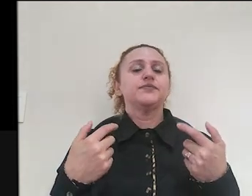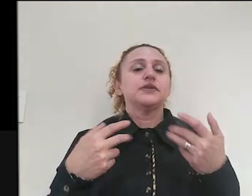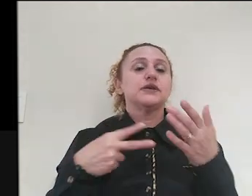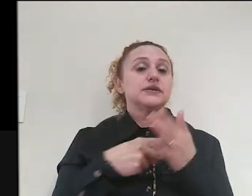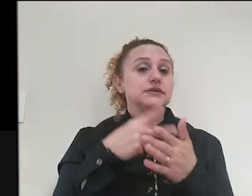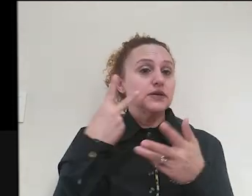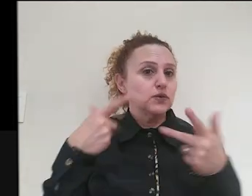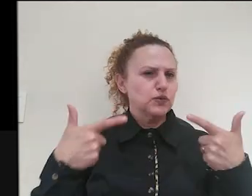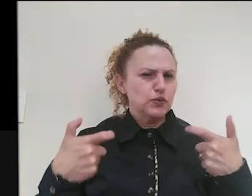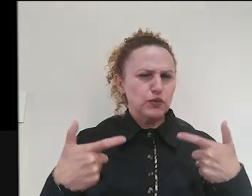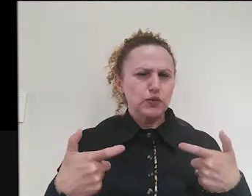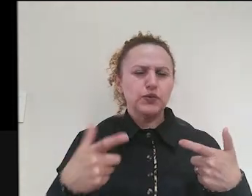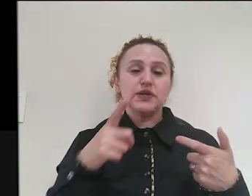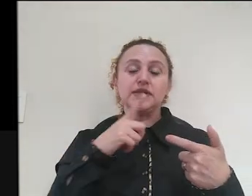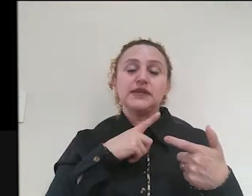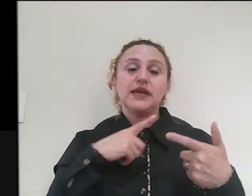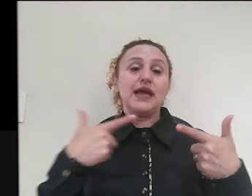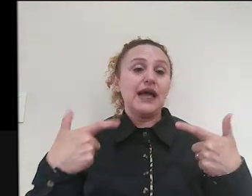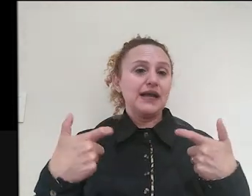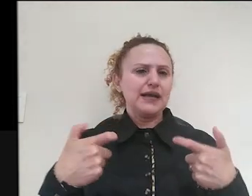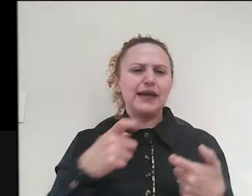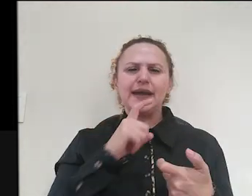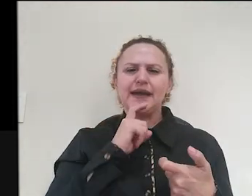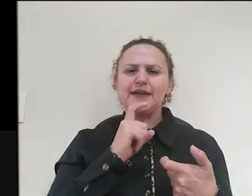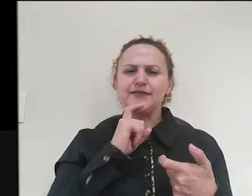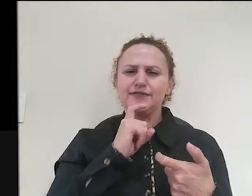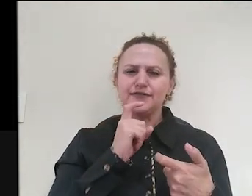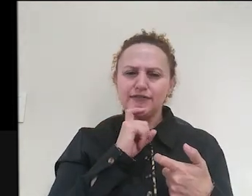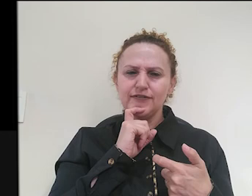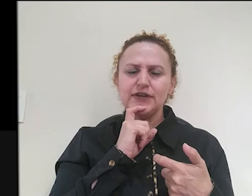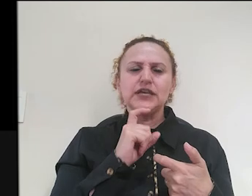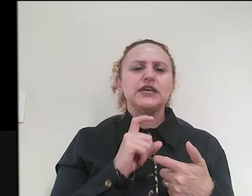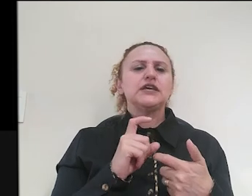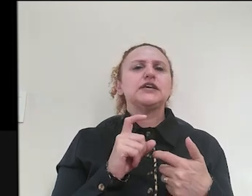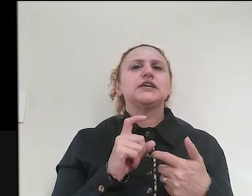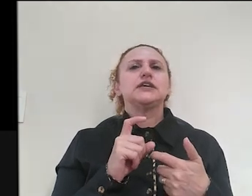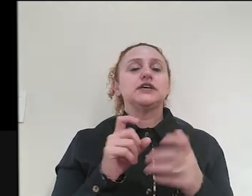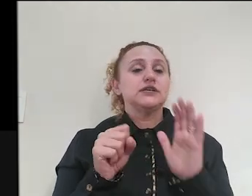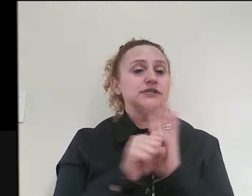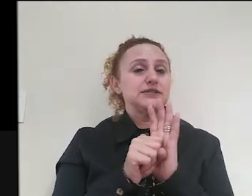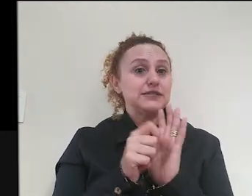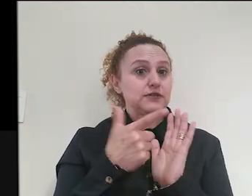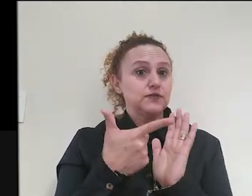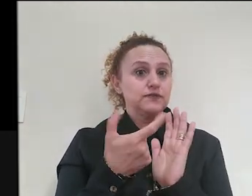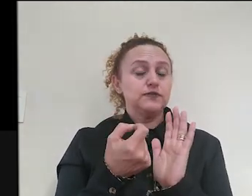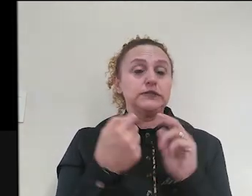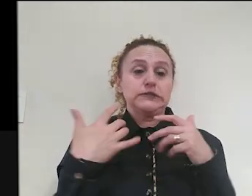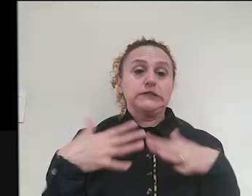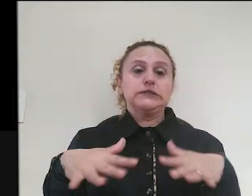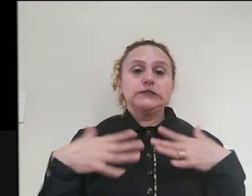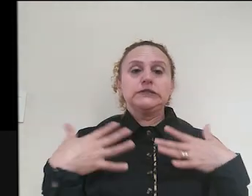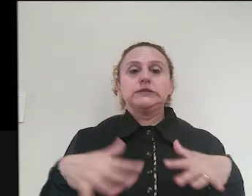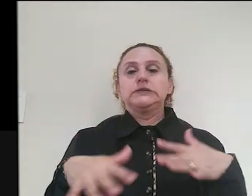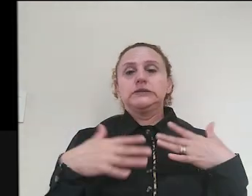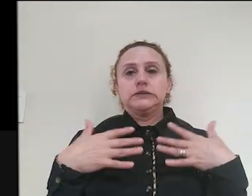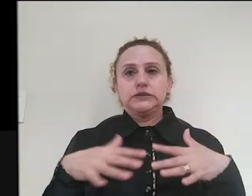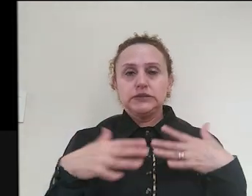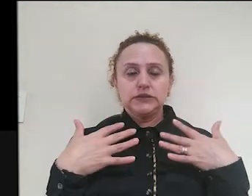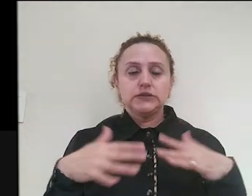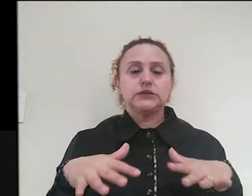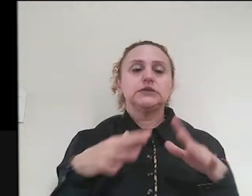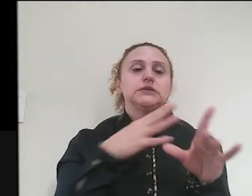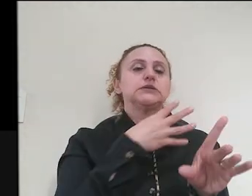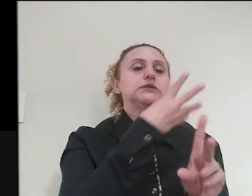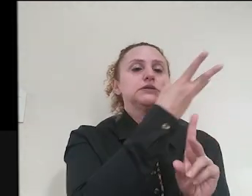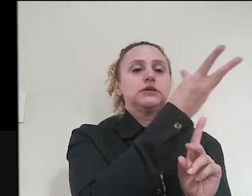a gente tem a Guerra Fria, que também se dá no século XX. Então, é um século muito tenso, né? E a